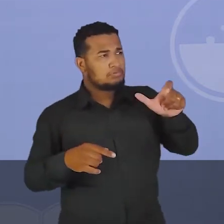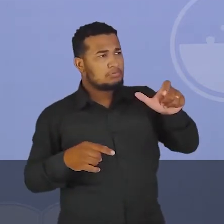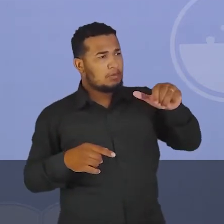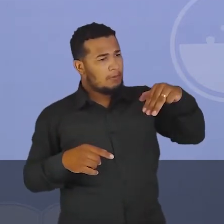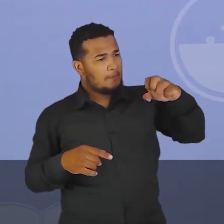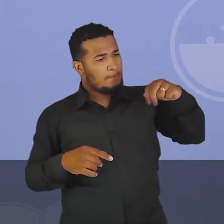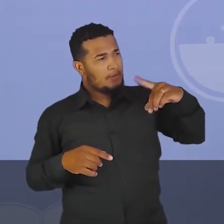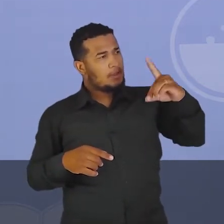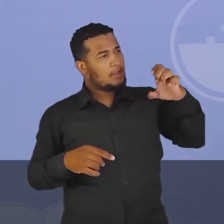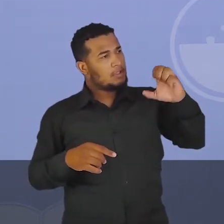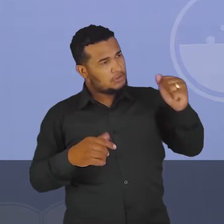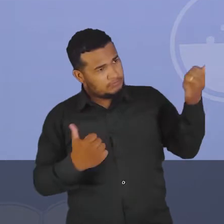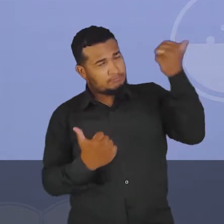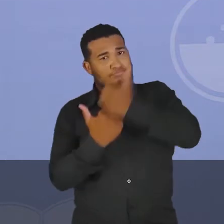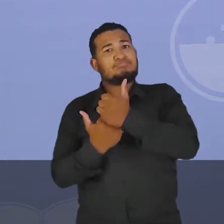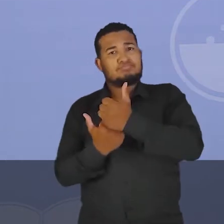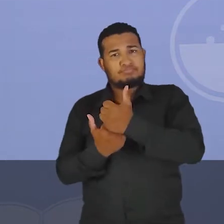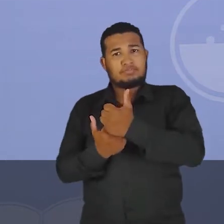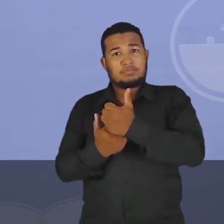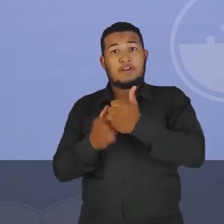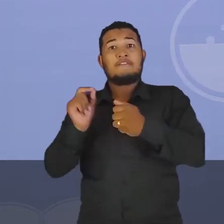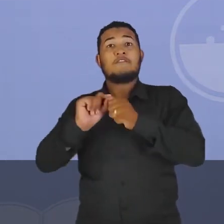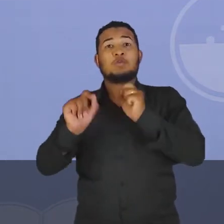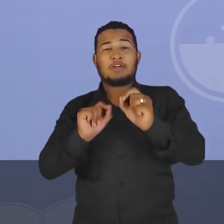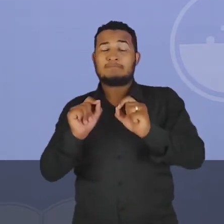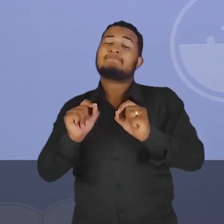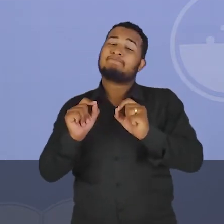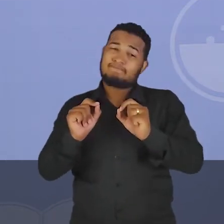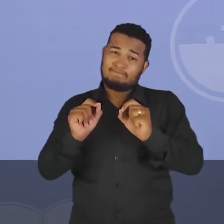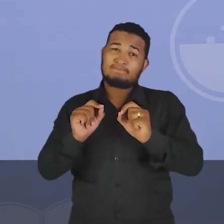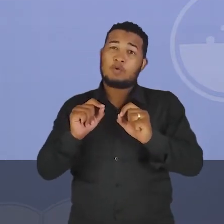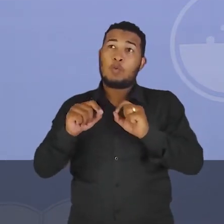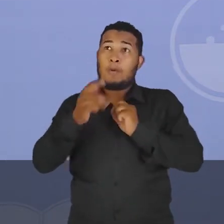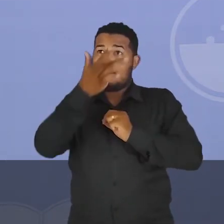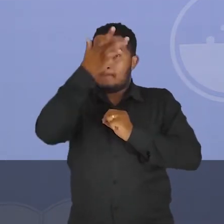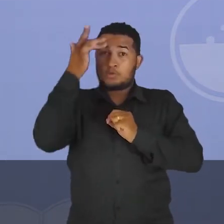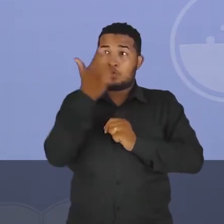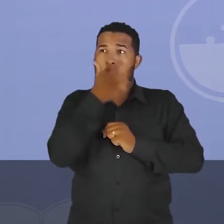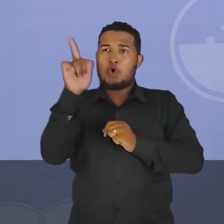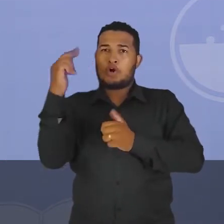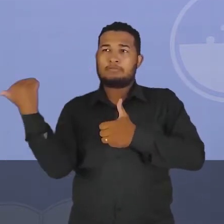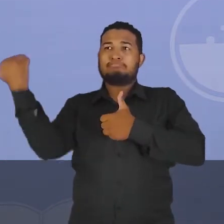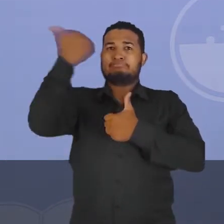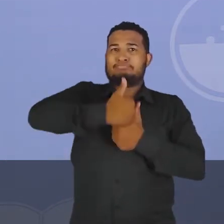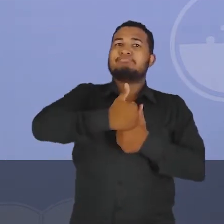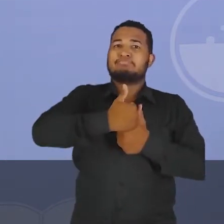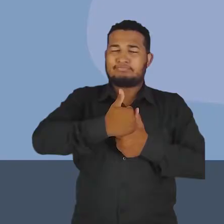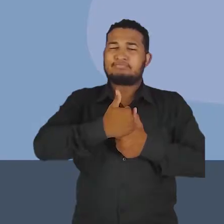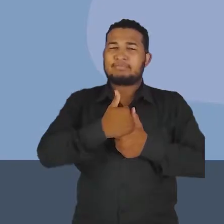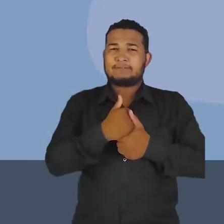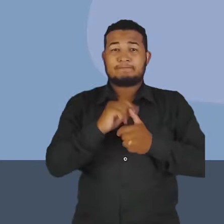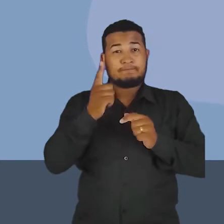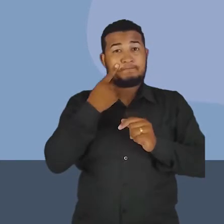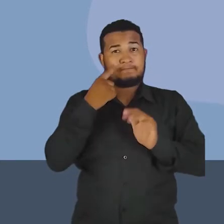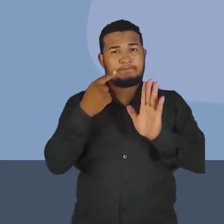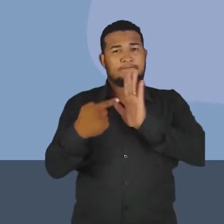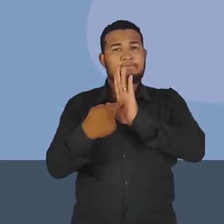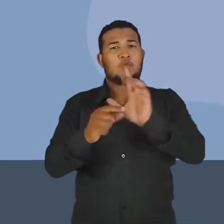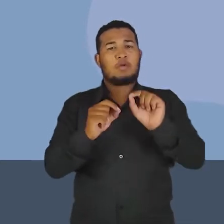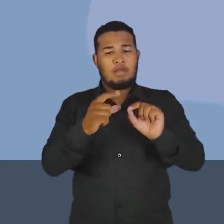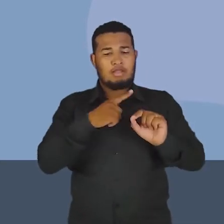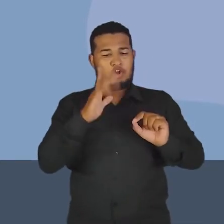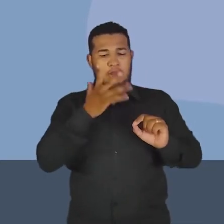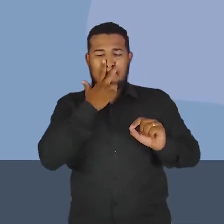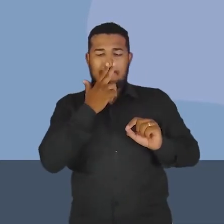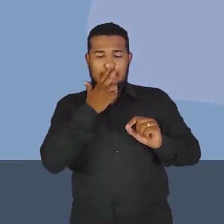Sá assuma. O que o governador Mendes Sá vai fazer? Ele vai colocar outra pessoa no lugar. Bom, eu mostro para vocês aqui um brasão do